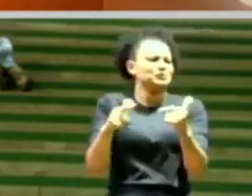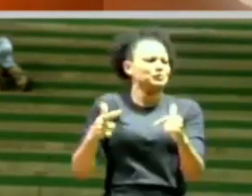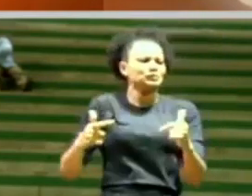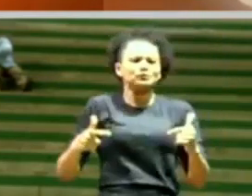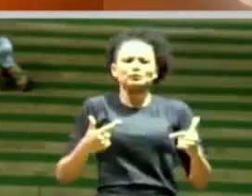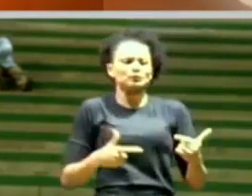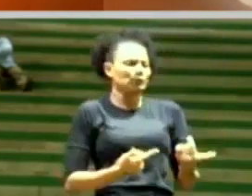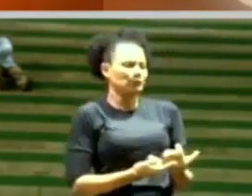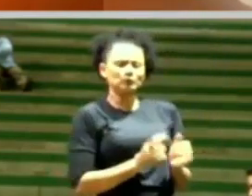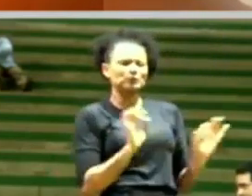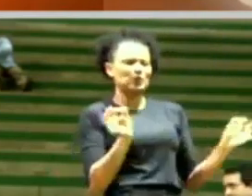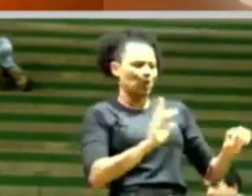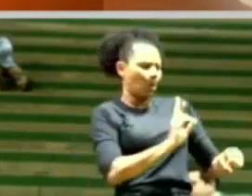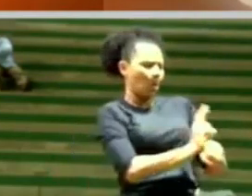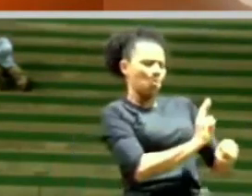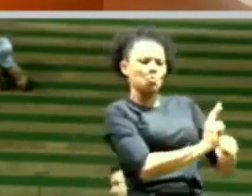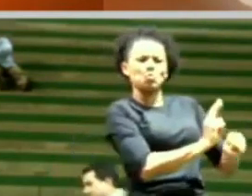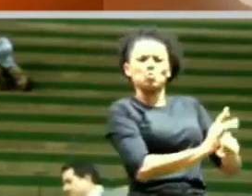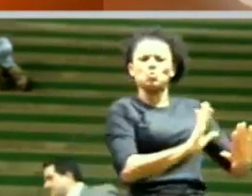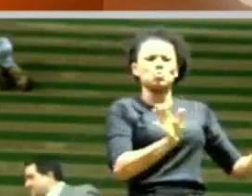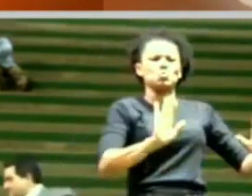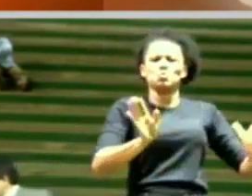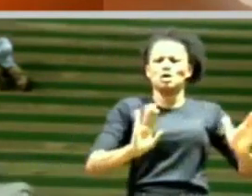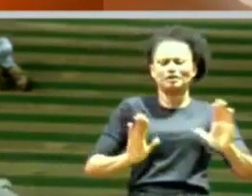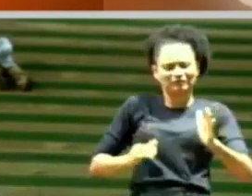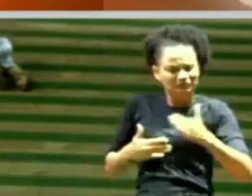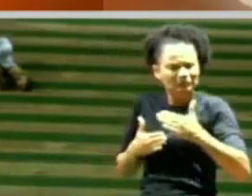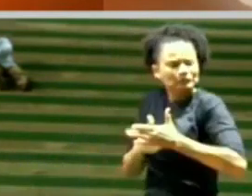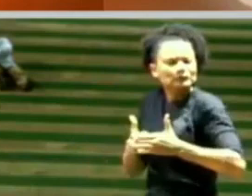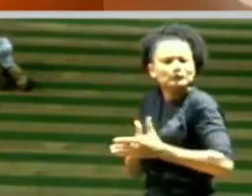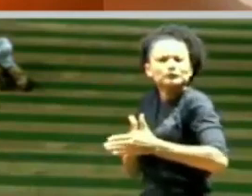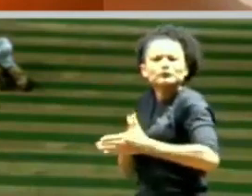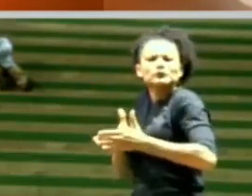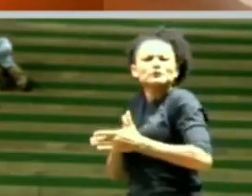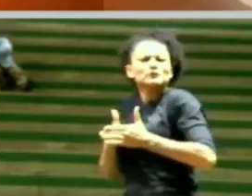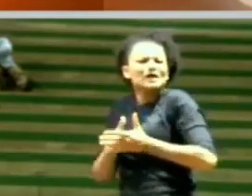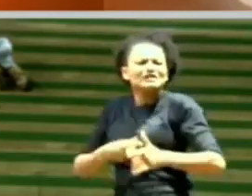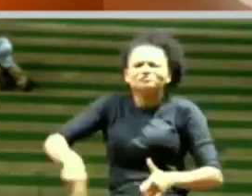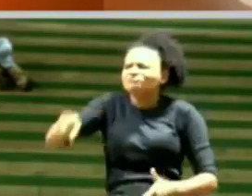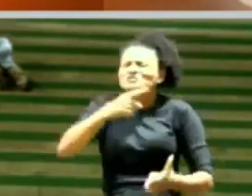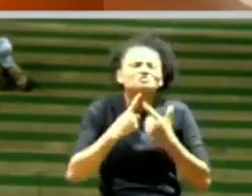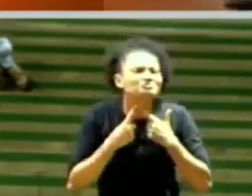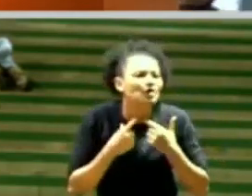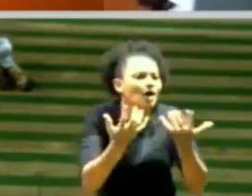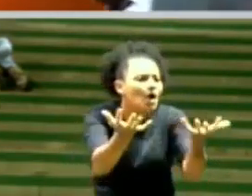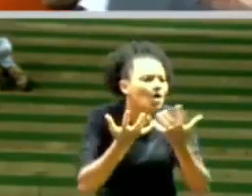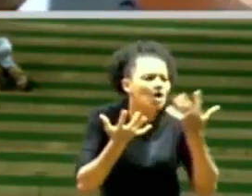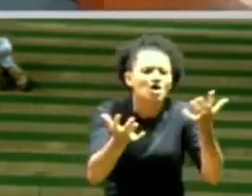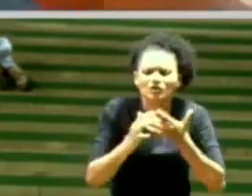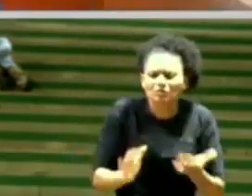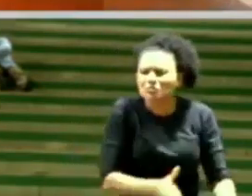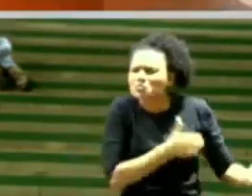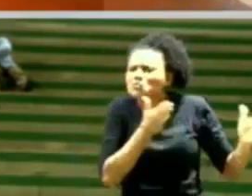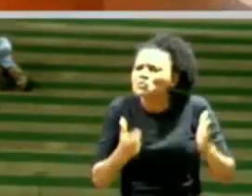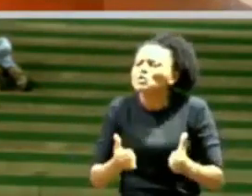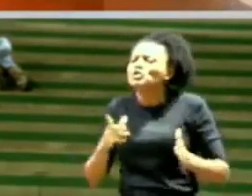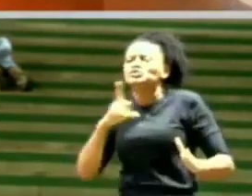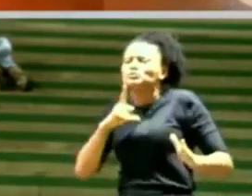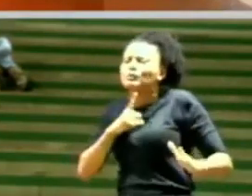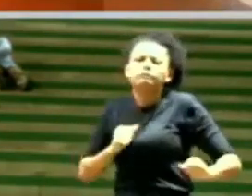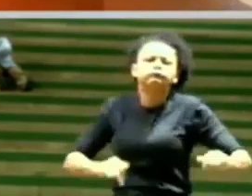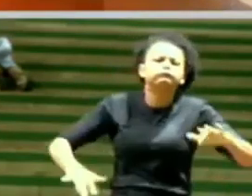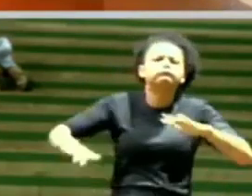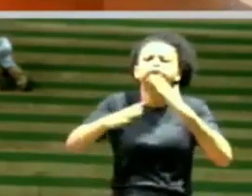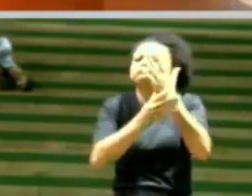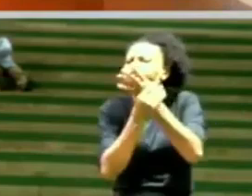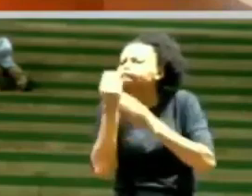reservas, não há limites. Quem aqui deseja que esse tempo chegue?